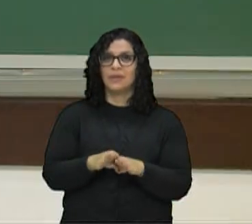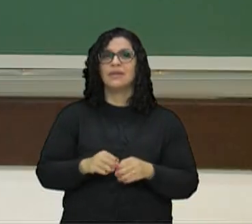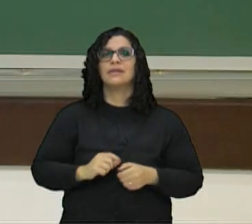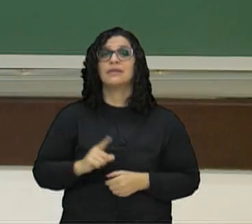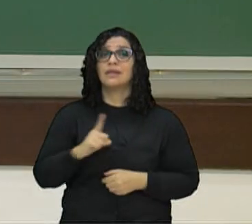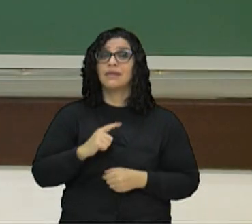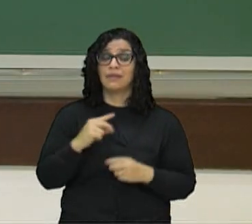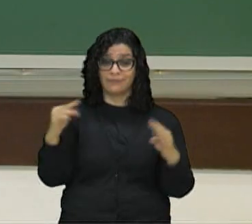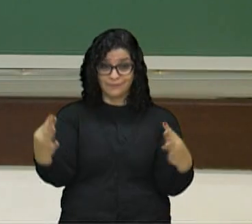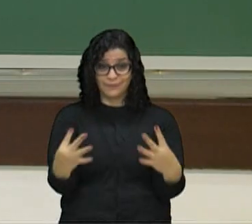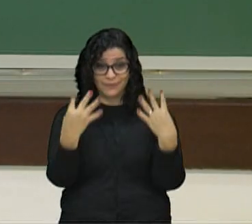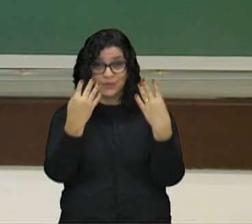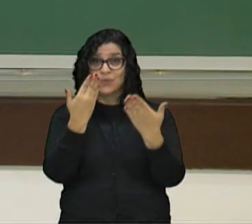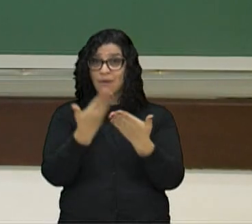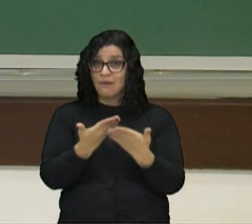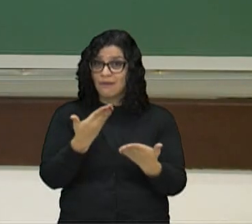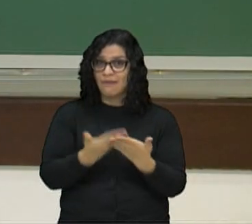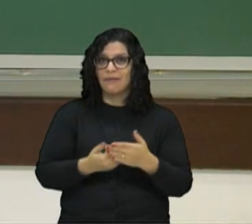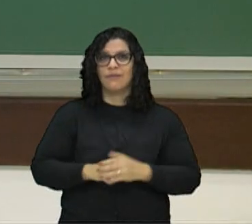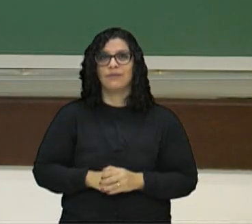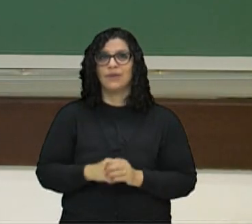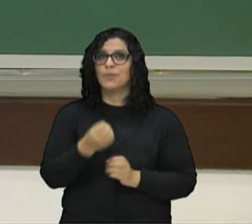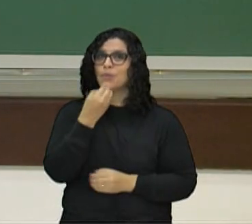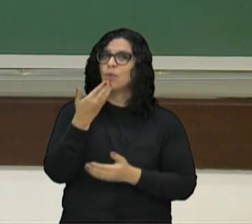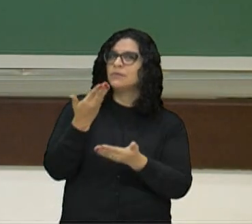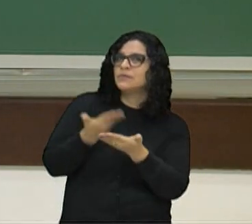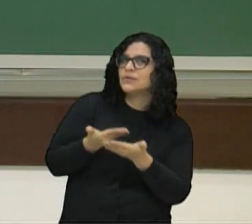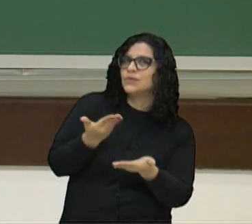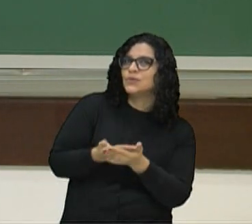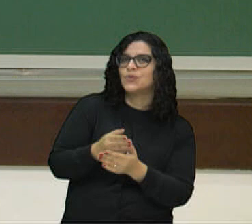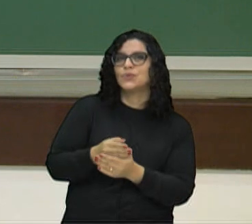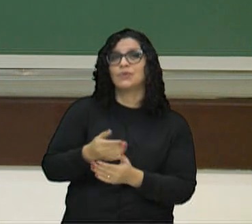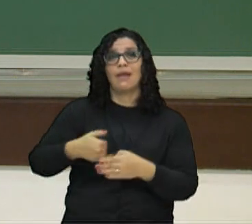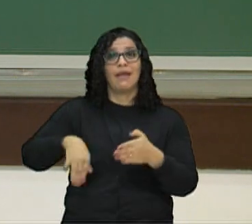que assistiram essa aula e bons estudos e